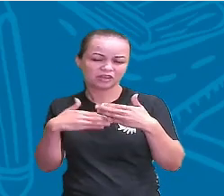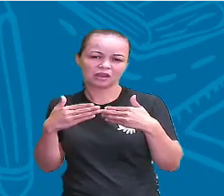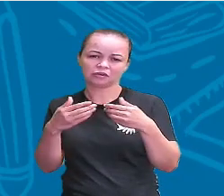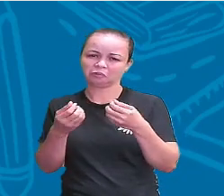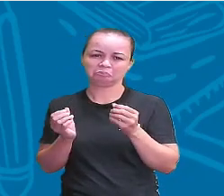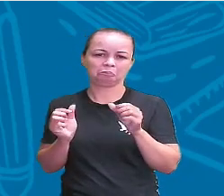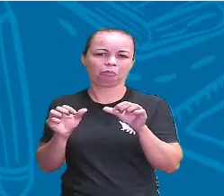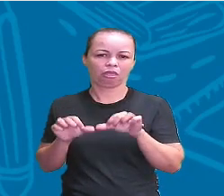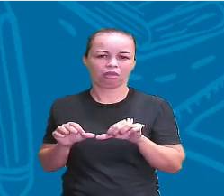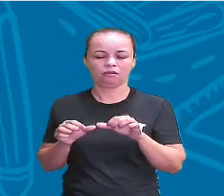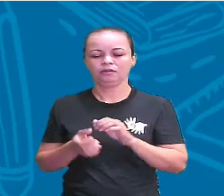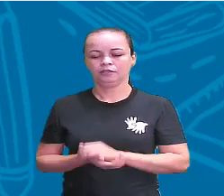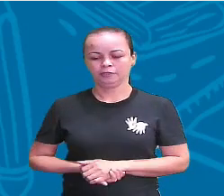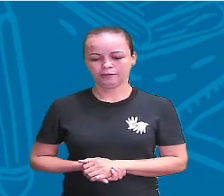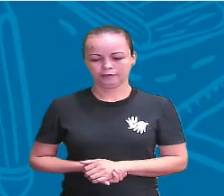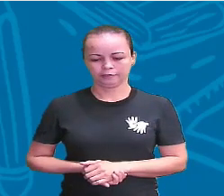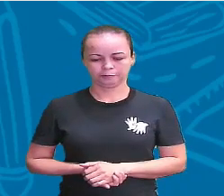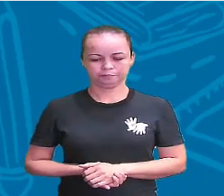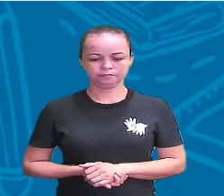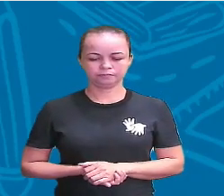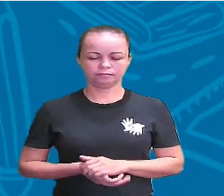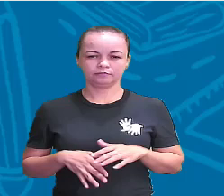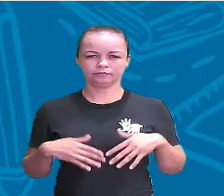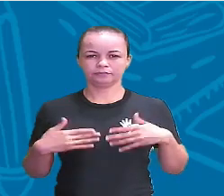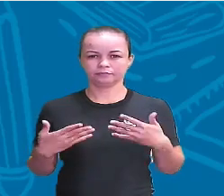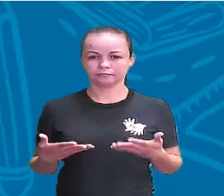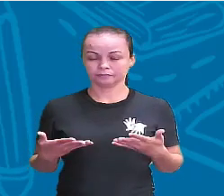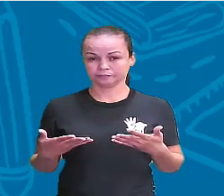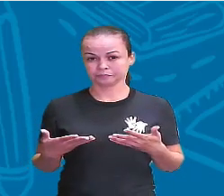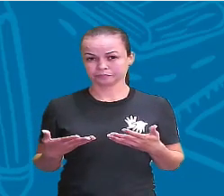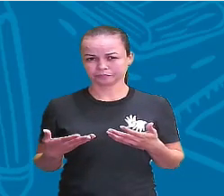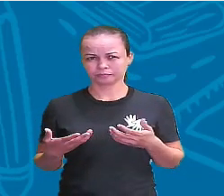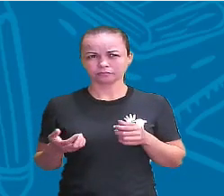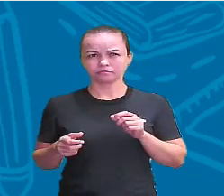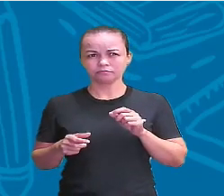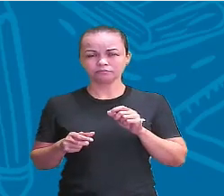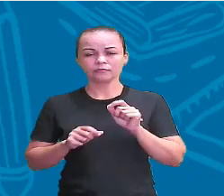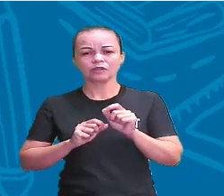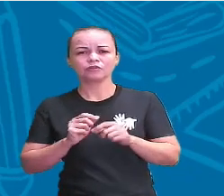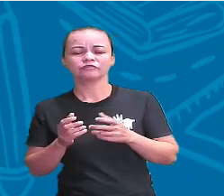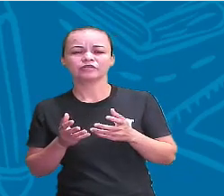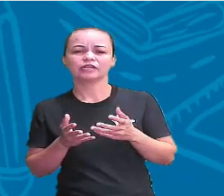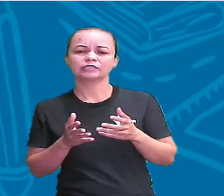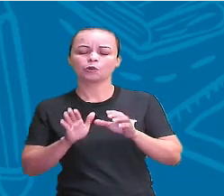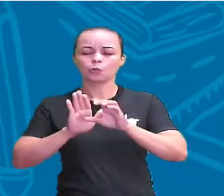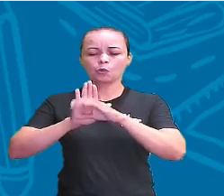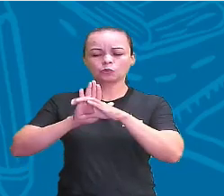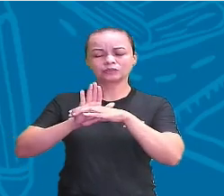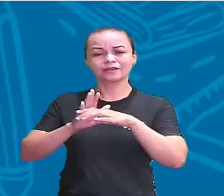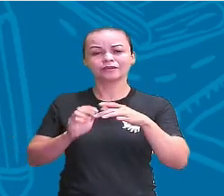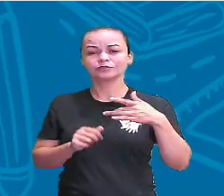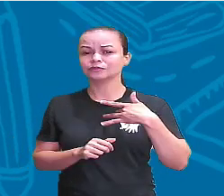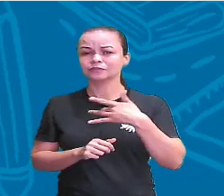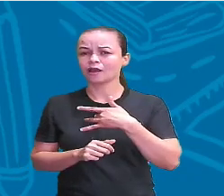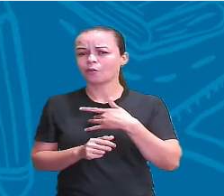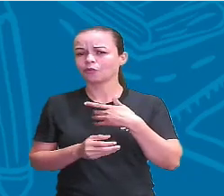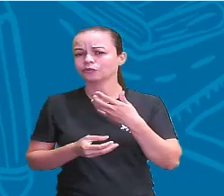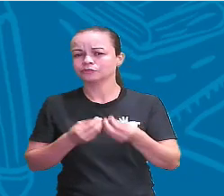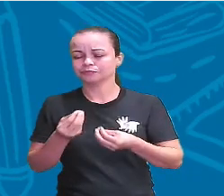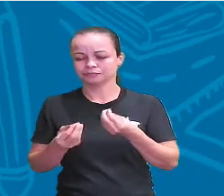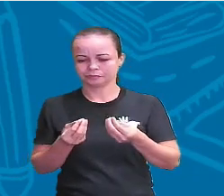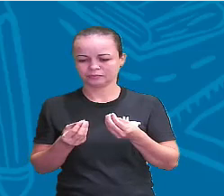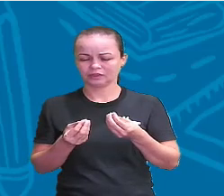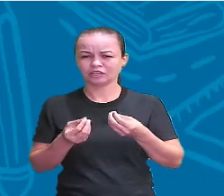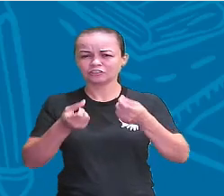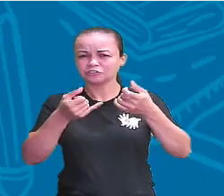atividades normais, tá ok? Então, o que viria a ser o conceito de saúde? Quando a gente fala em